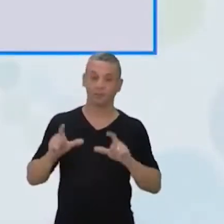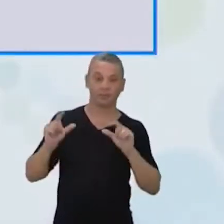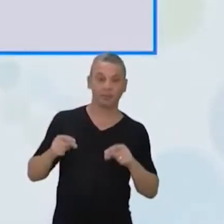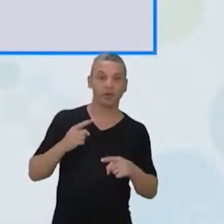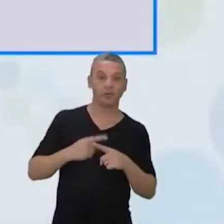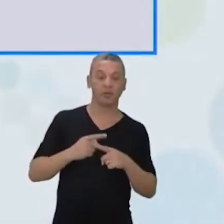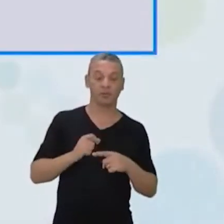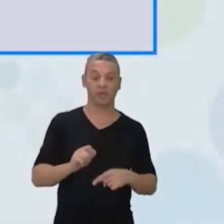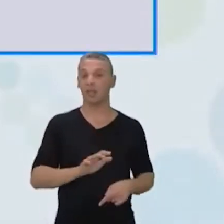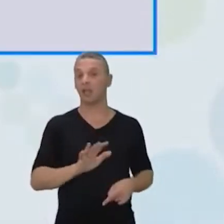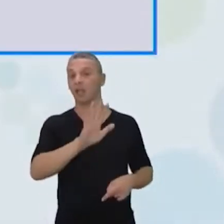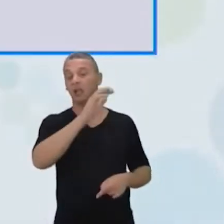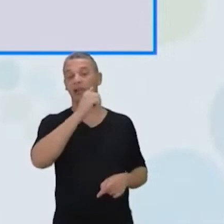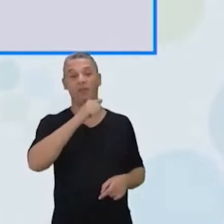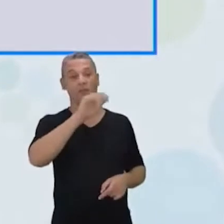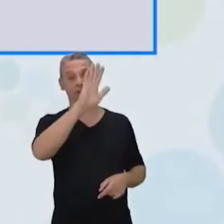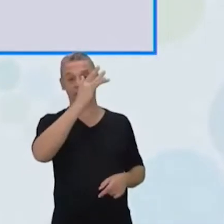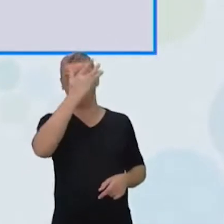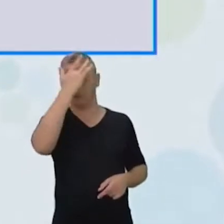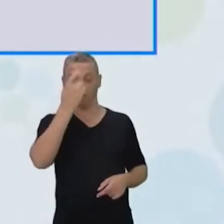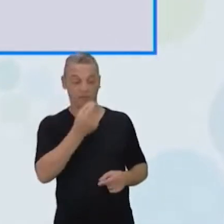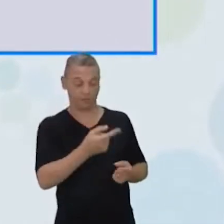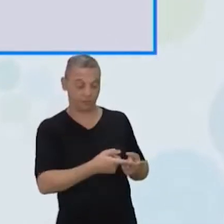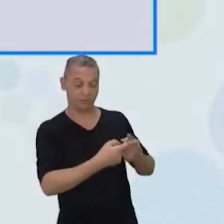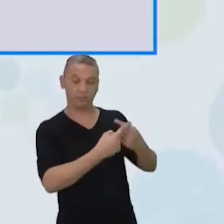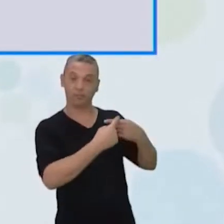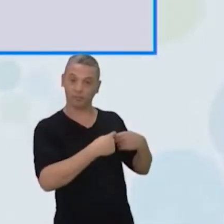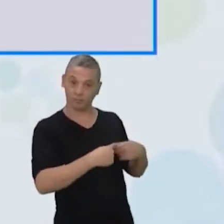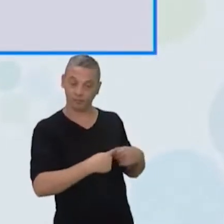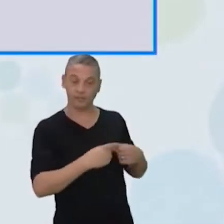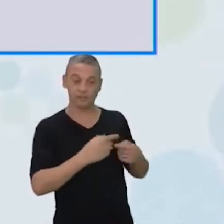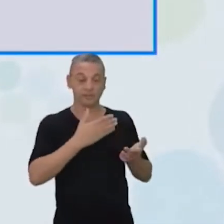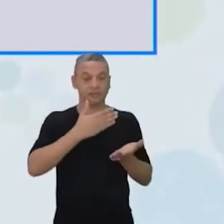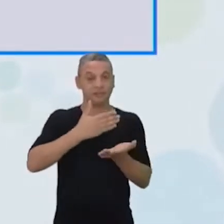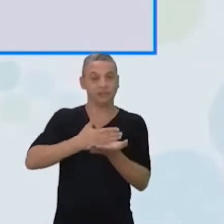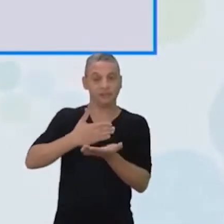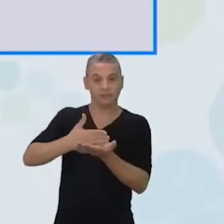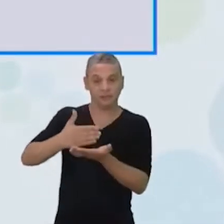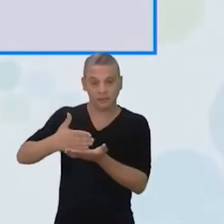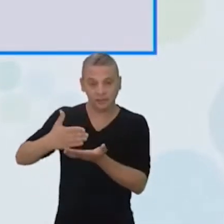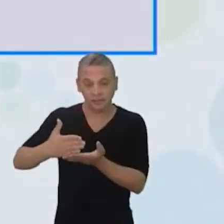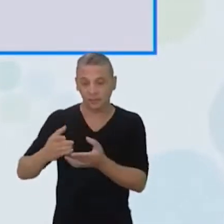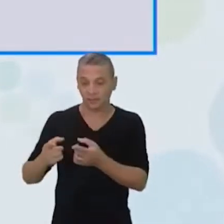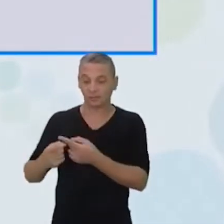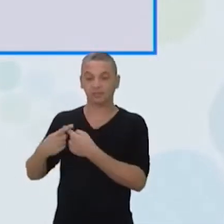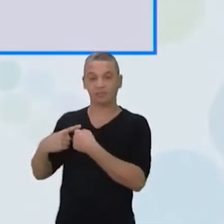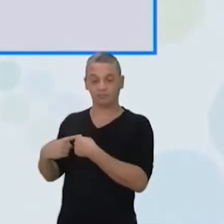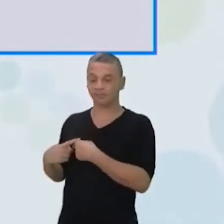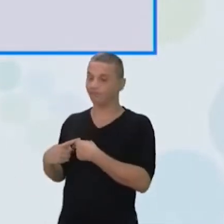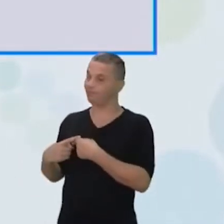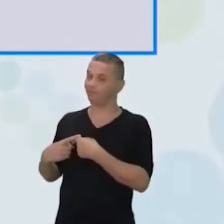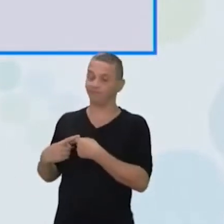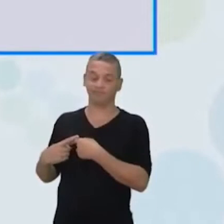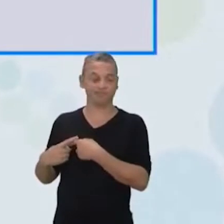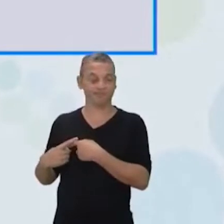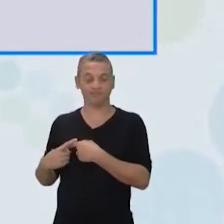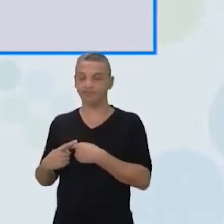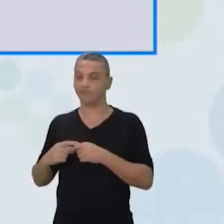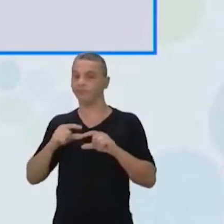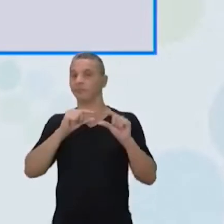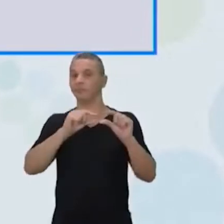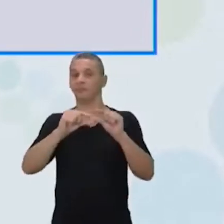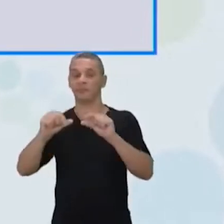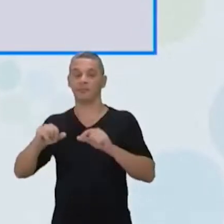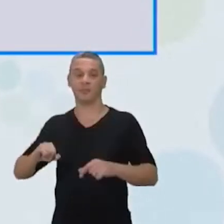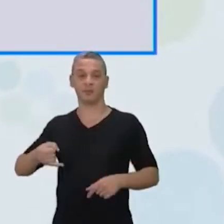caro. Então as pessoas, para pegar dinheiro emprestado, para fazer financiamento, para fazer empréstimo, torna-se mais caro, os juros